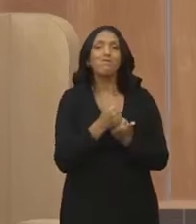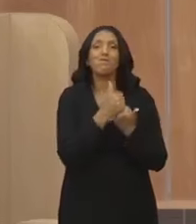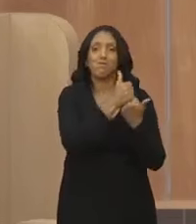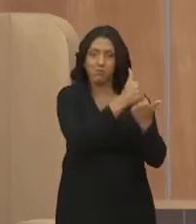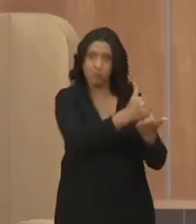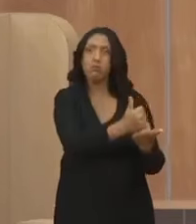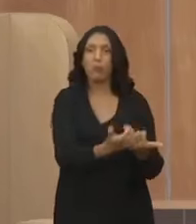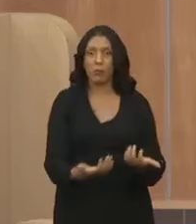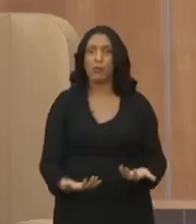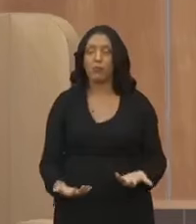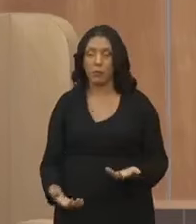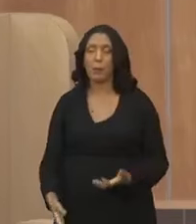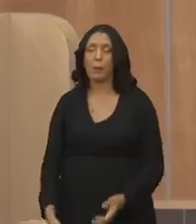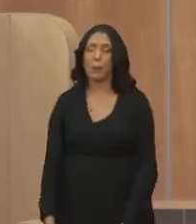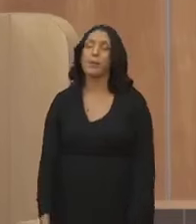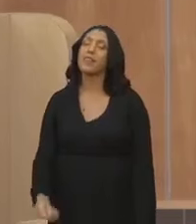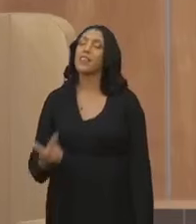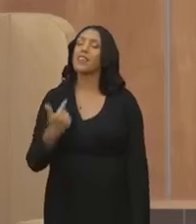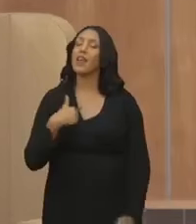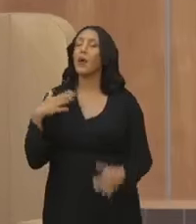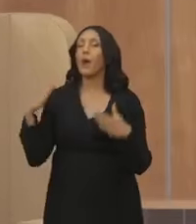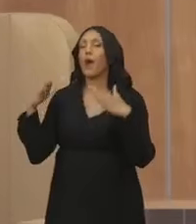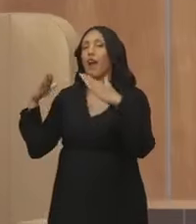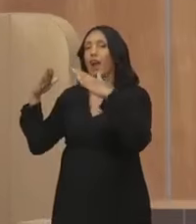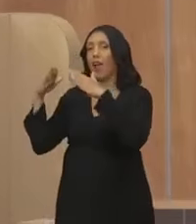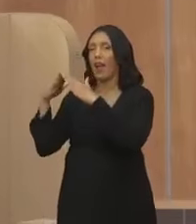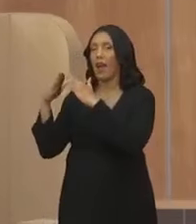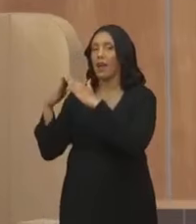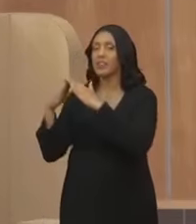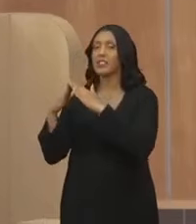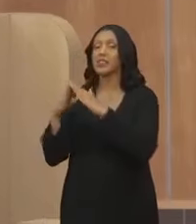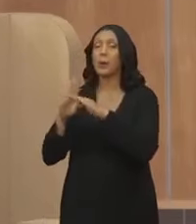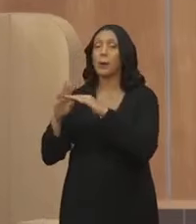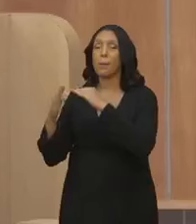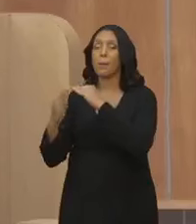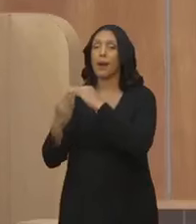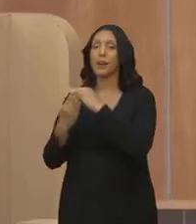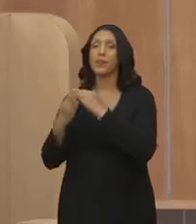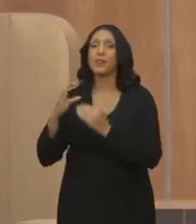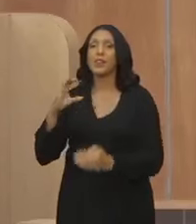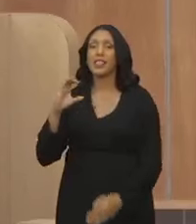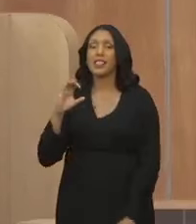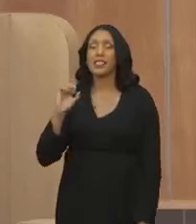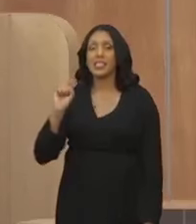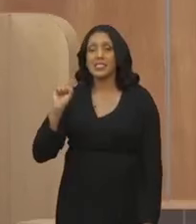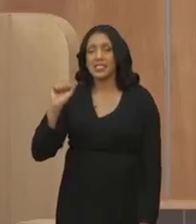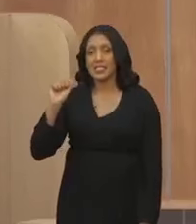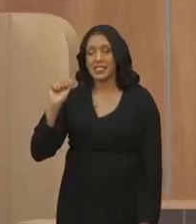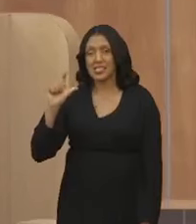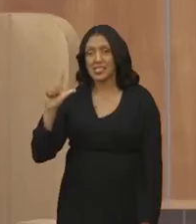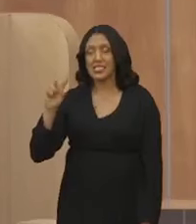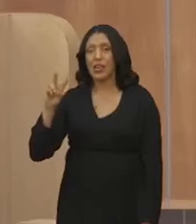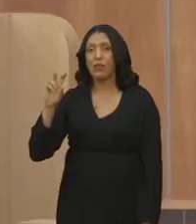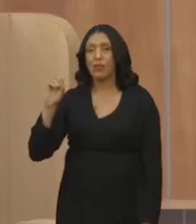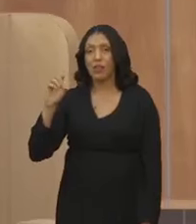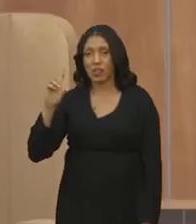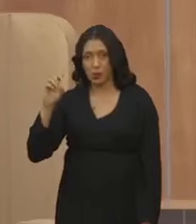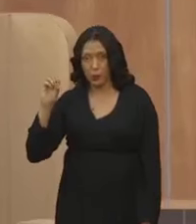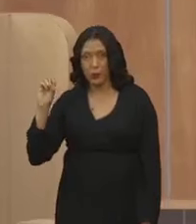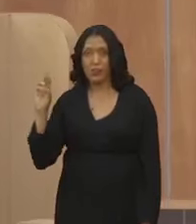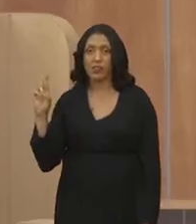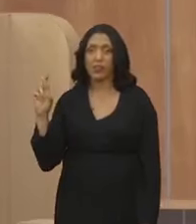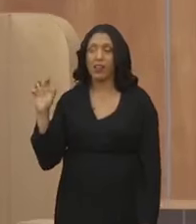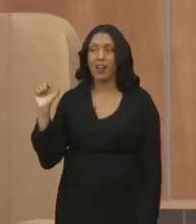eu moro no Cidade de Salvador e tem uma subprefeitura lá que é a Nilo Máximo, que quem está lá hoje é